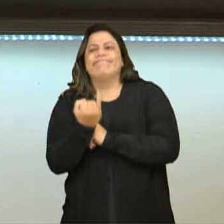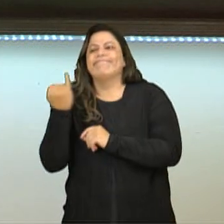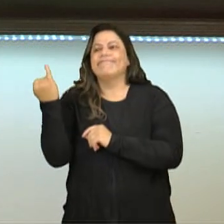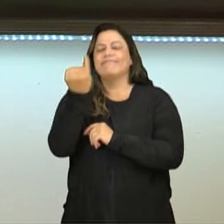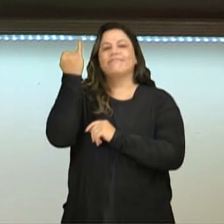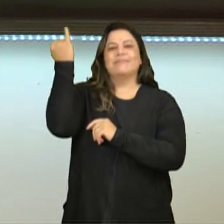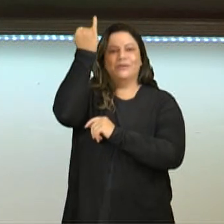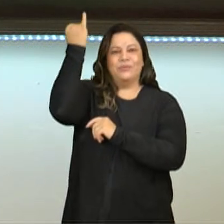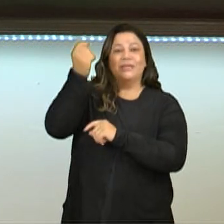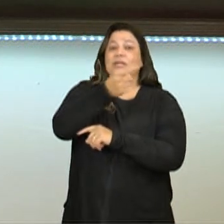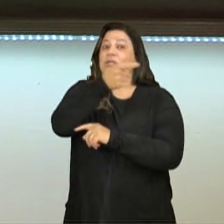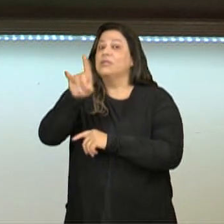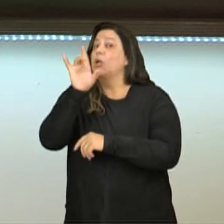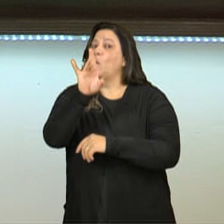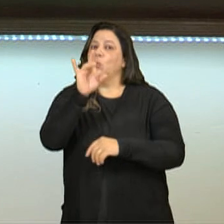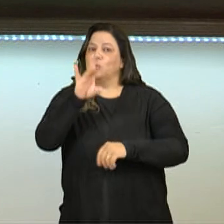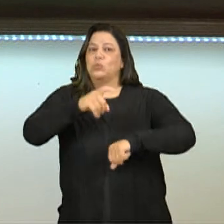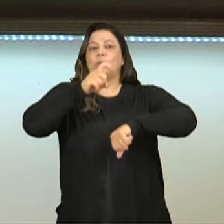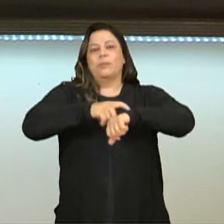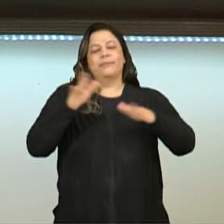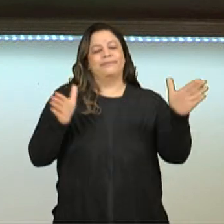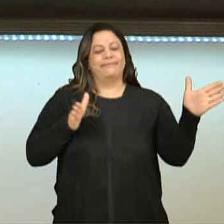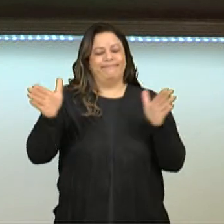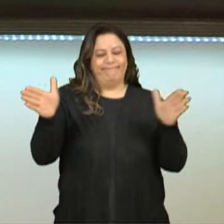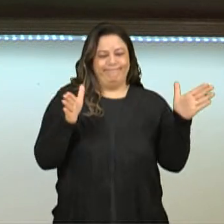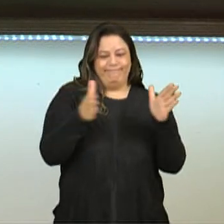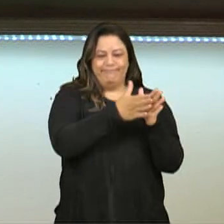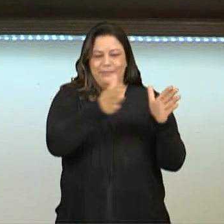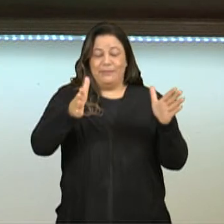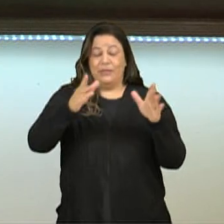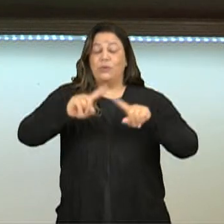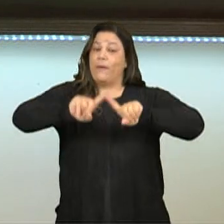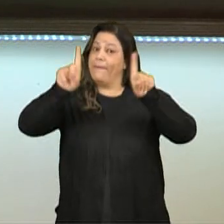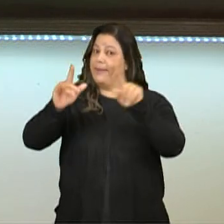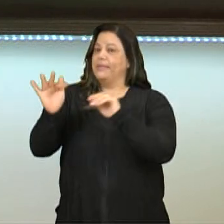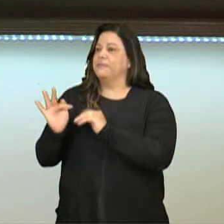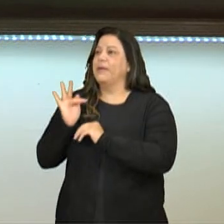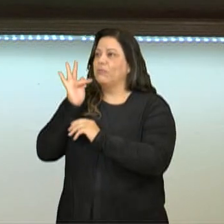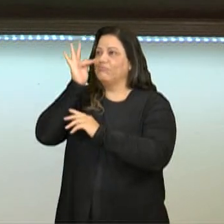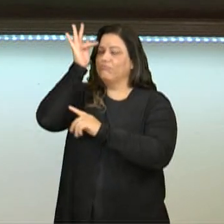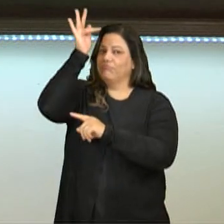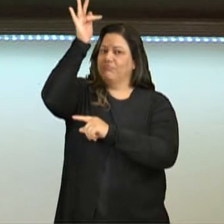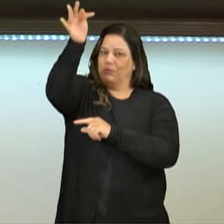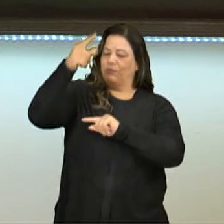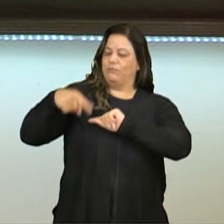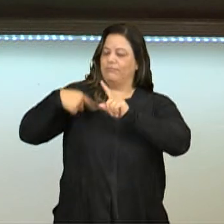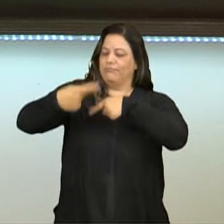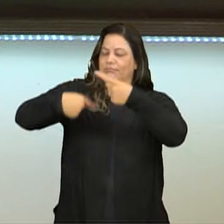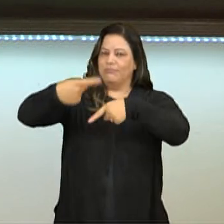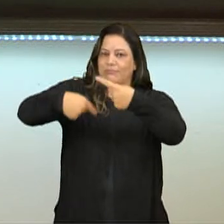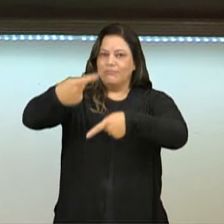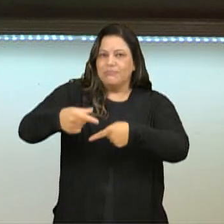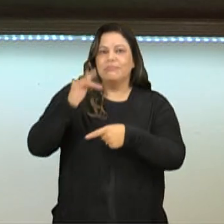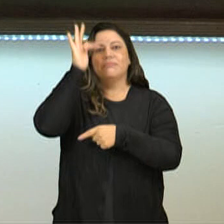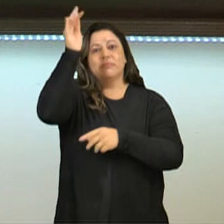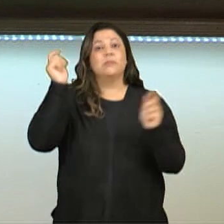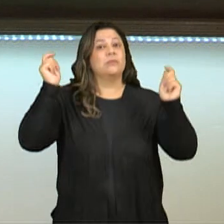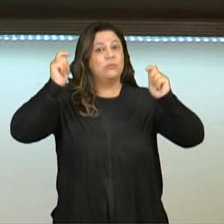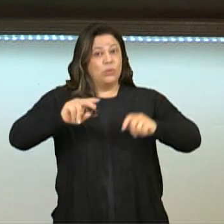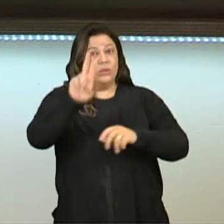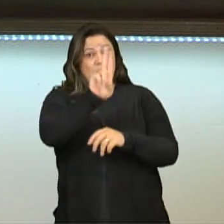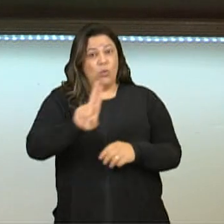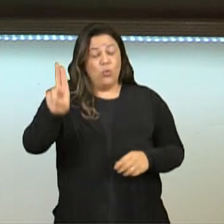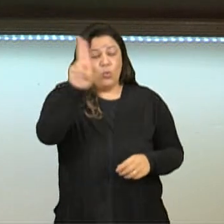não só para o momento, mas para o futuro, para gerações futuras que poderão